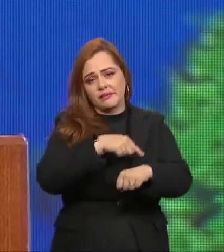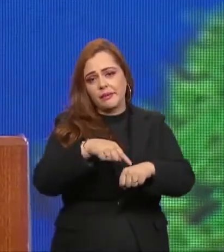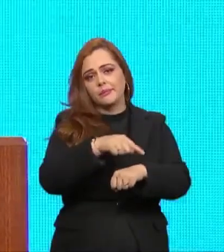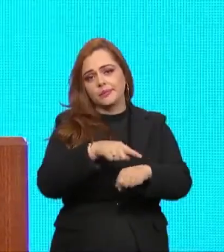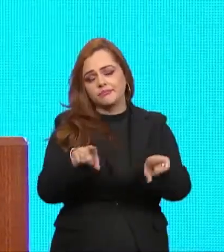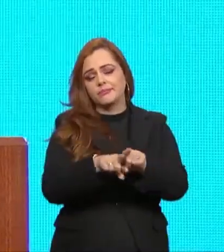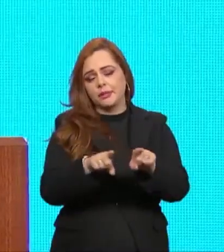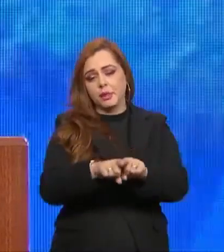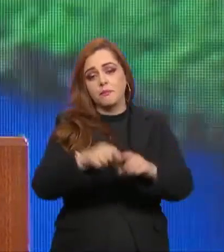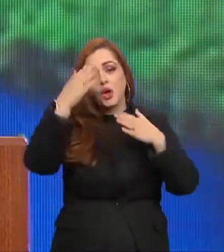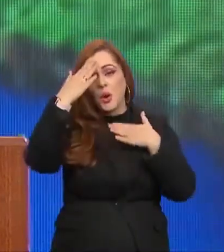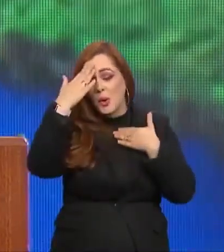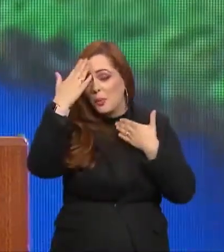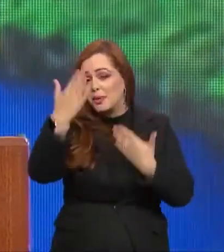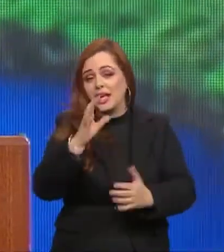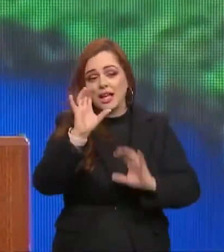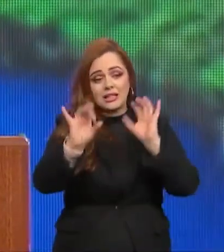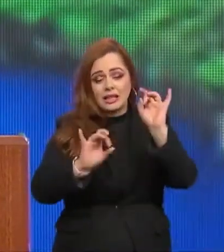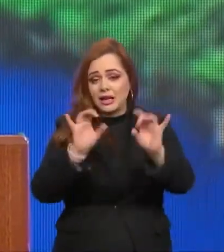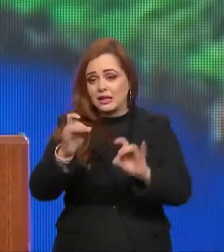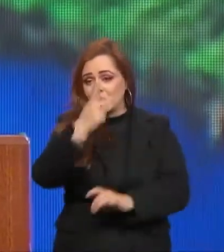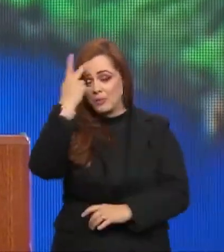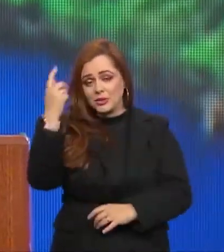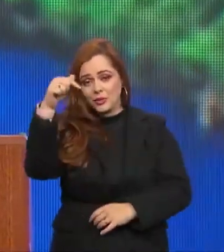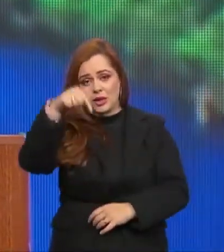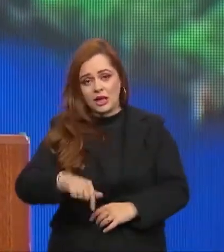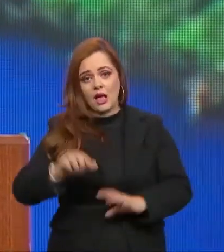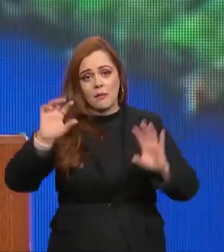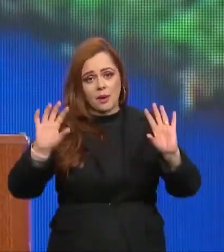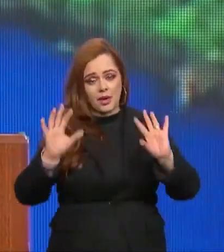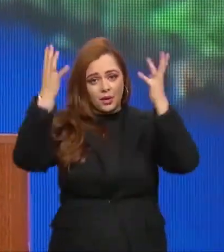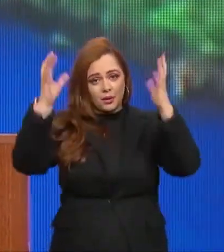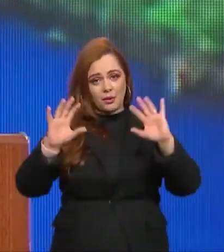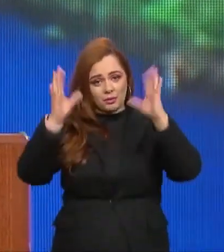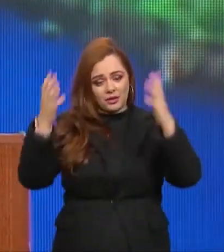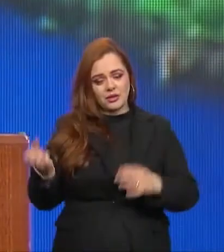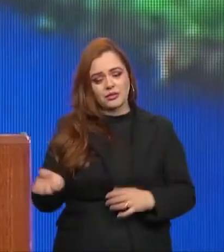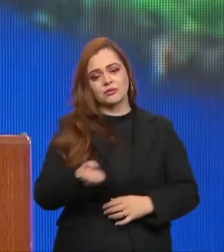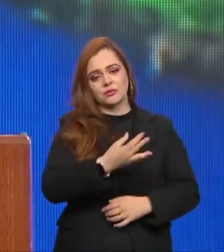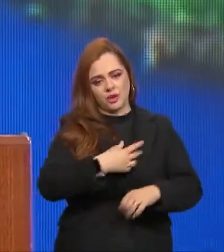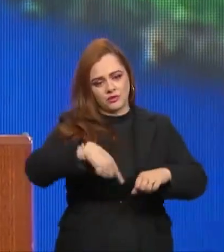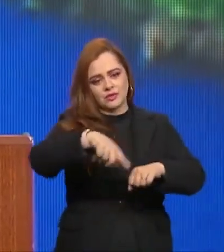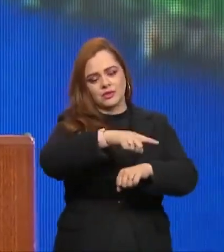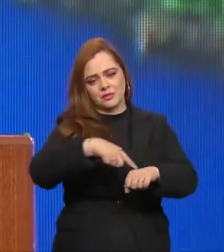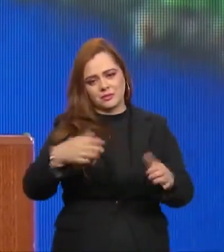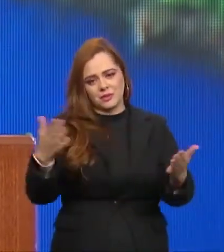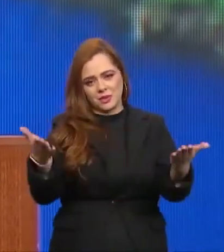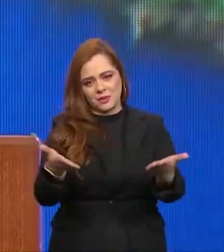obrigada por todos que estão aqui para celebrarmos esses novos tempos.